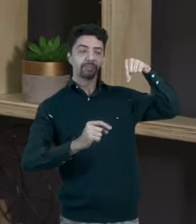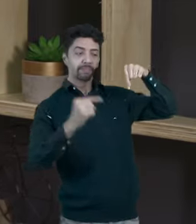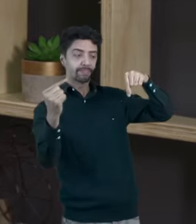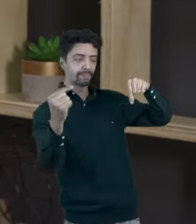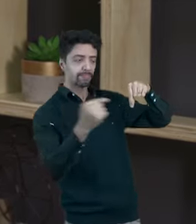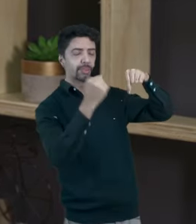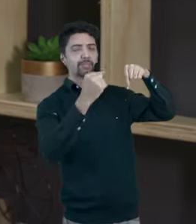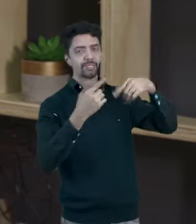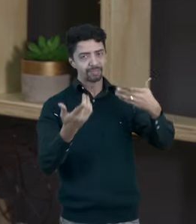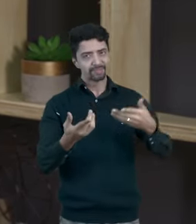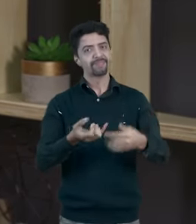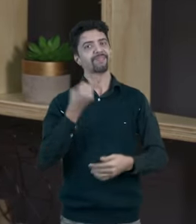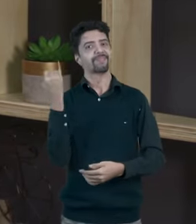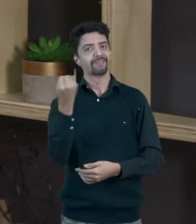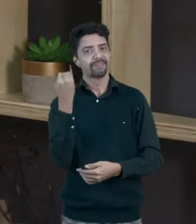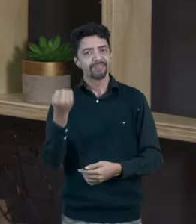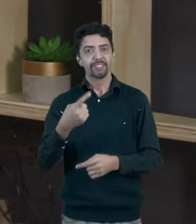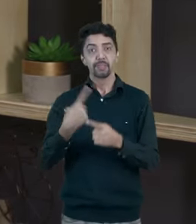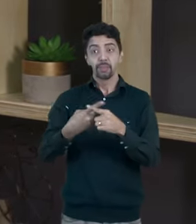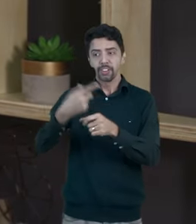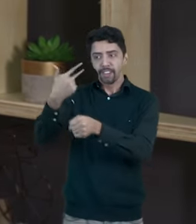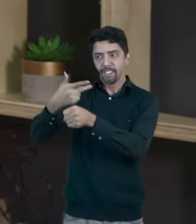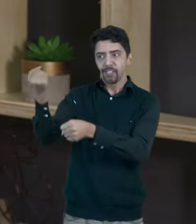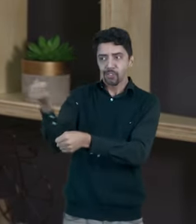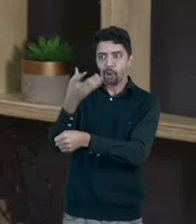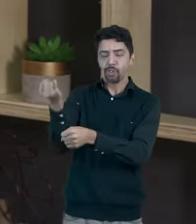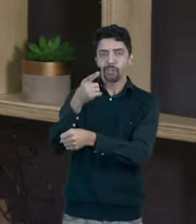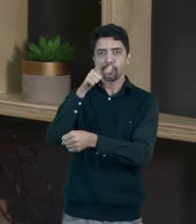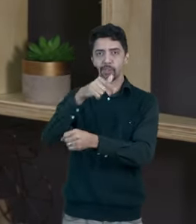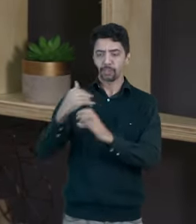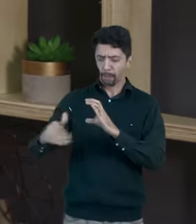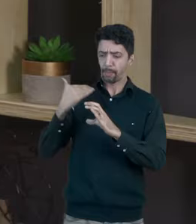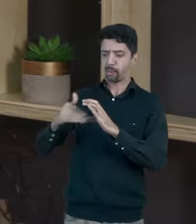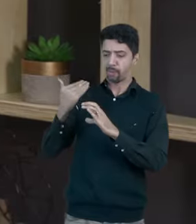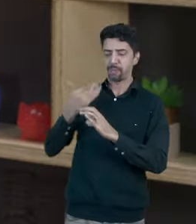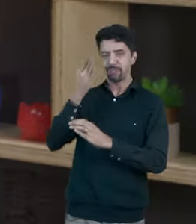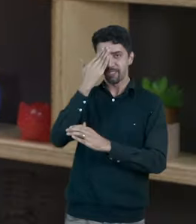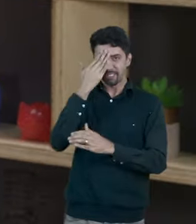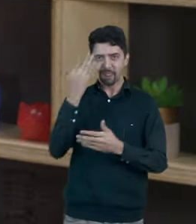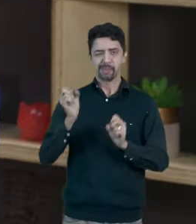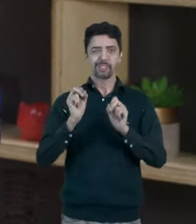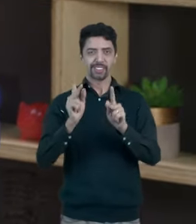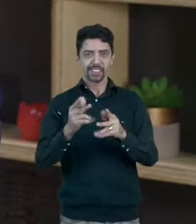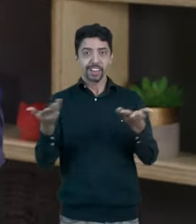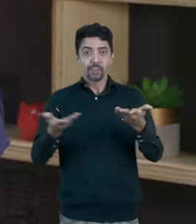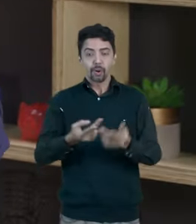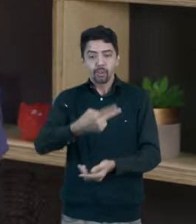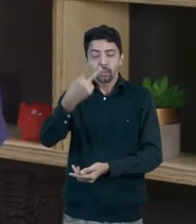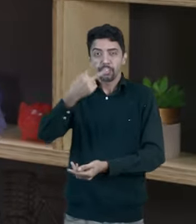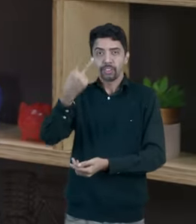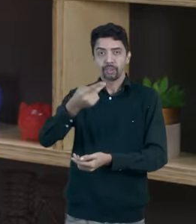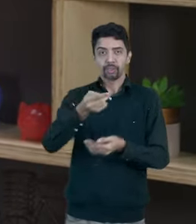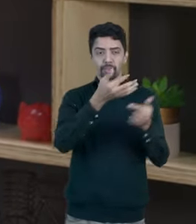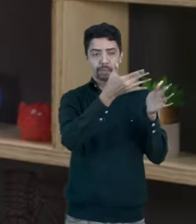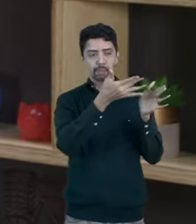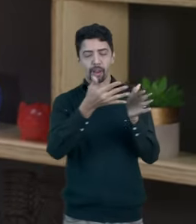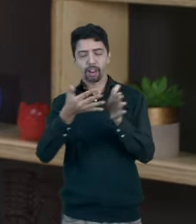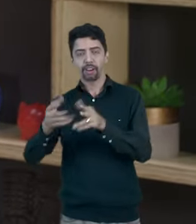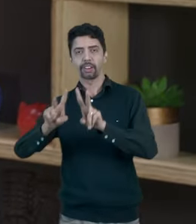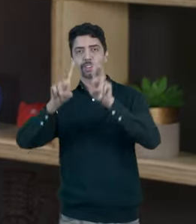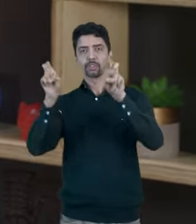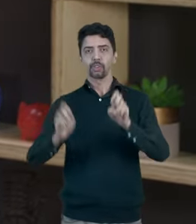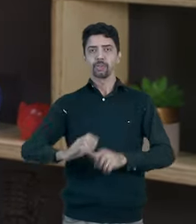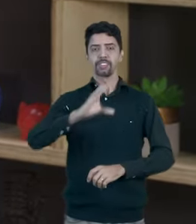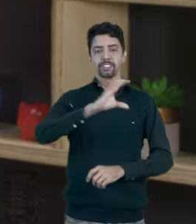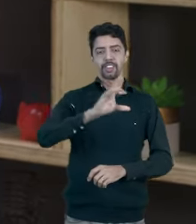Sininho para que a gente possa chamar você para os novos vídeos Esse é o segundo vídeo da série Código